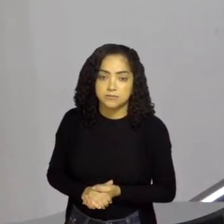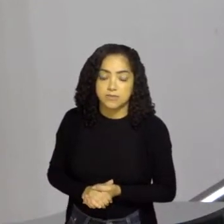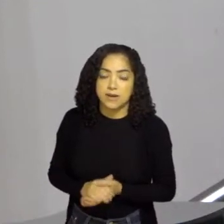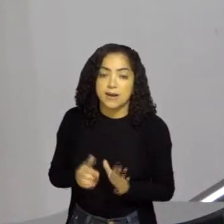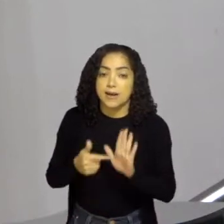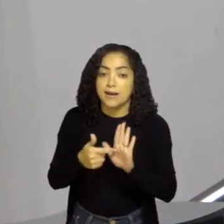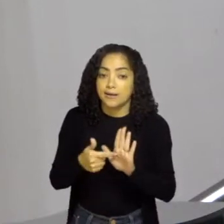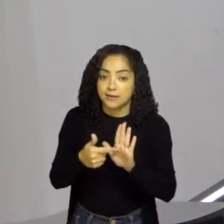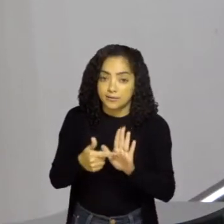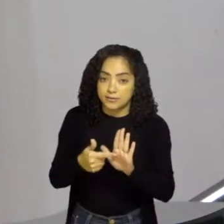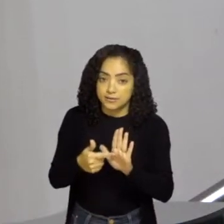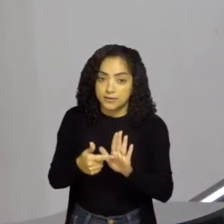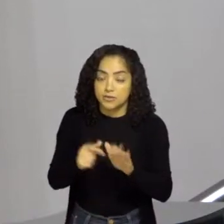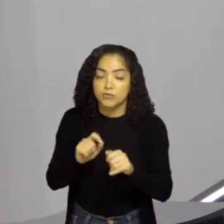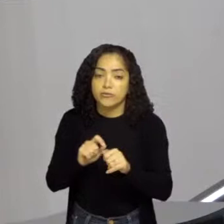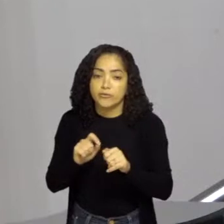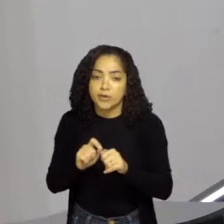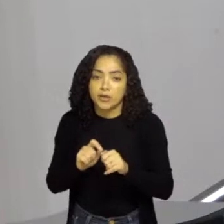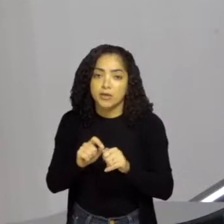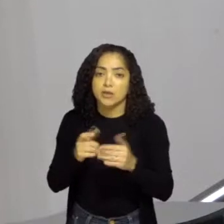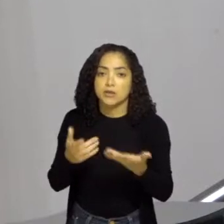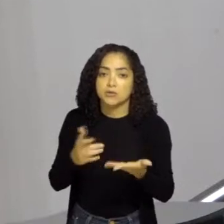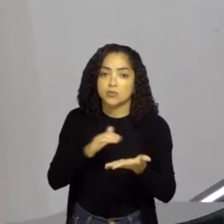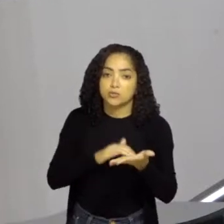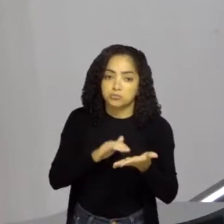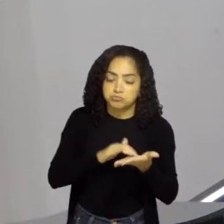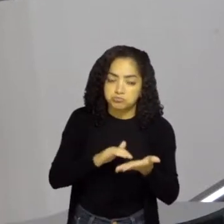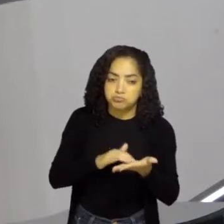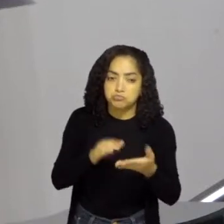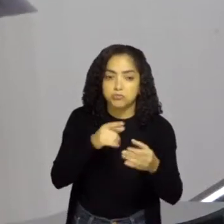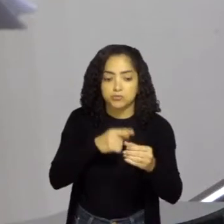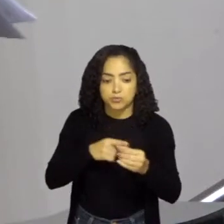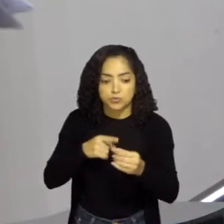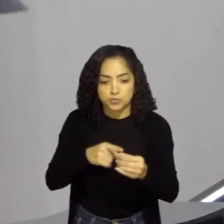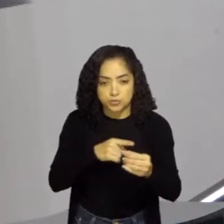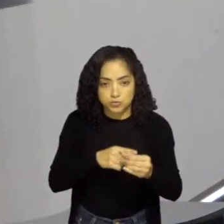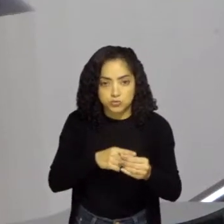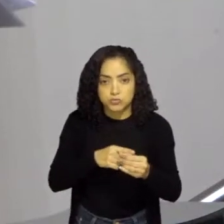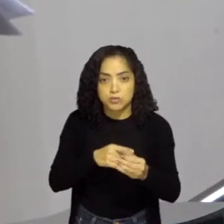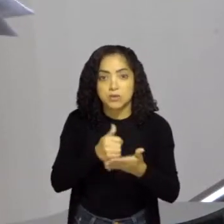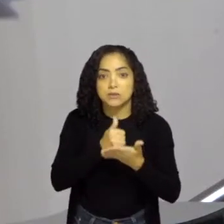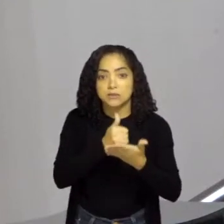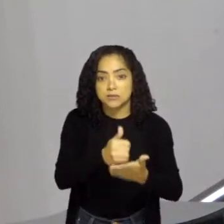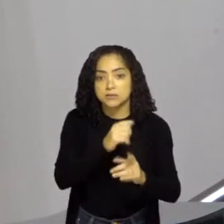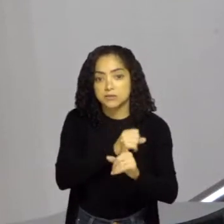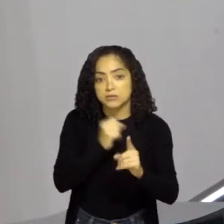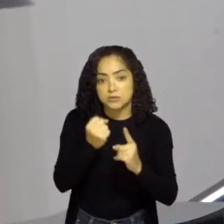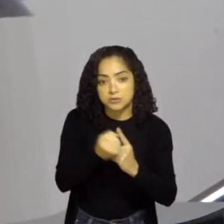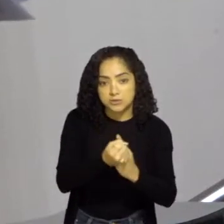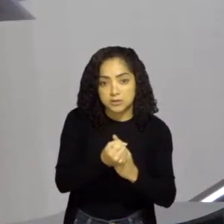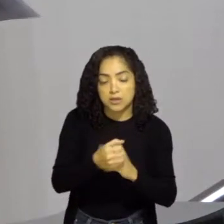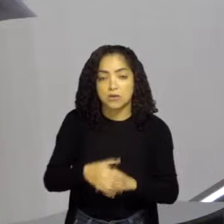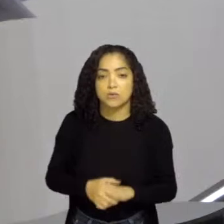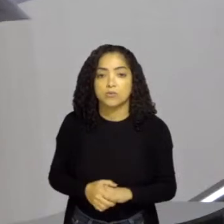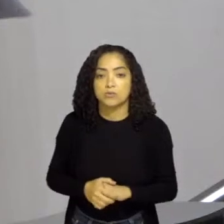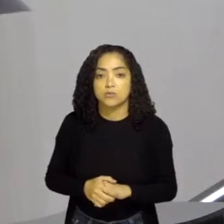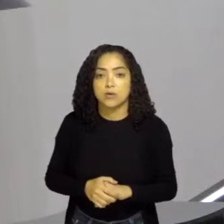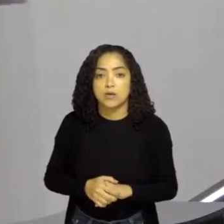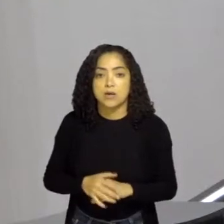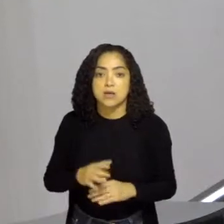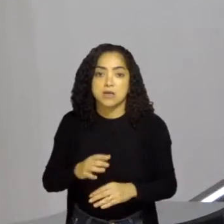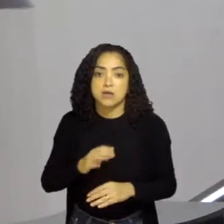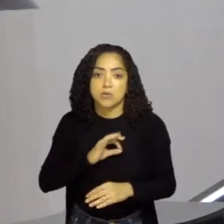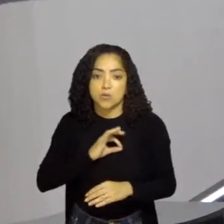do que é feito com as secretarias municipais de assistência social, guardas